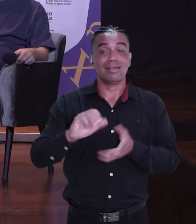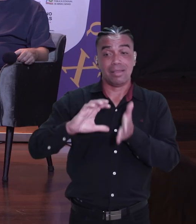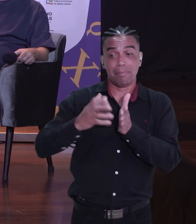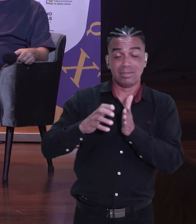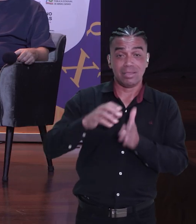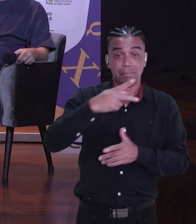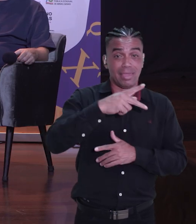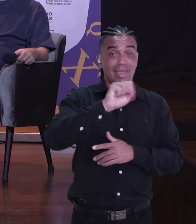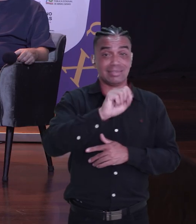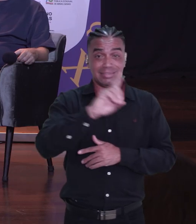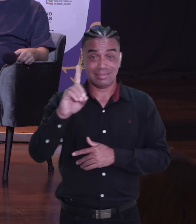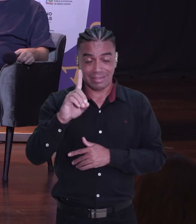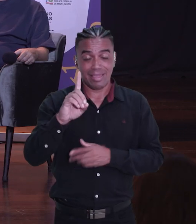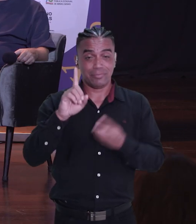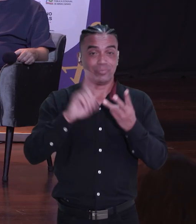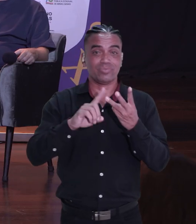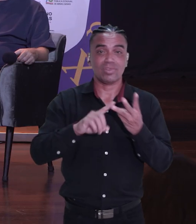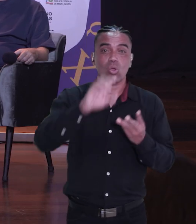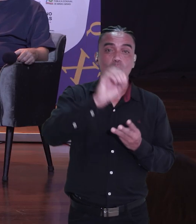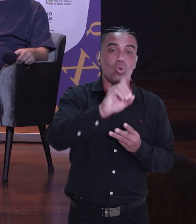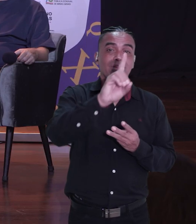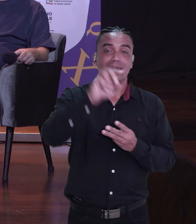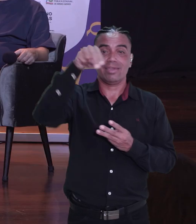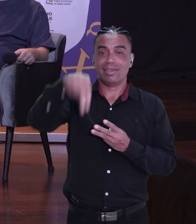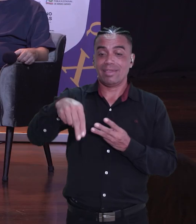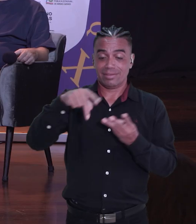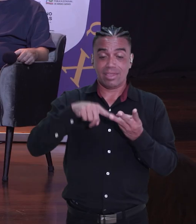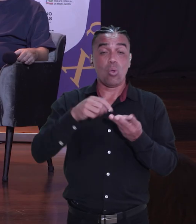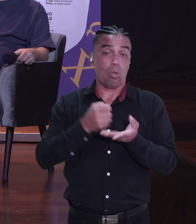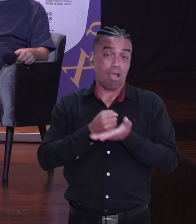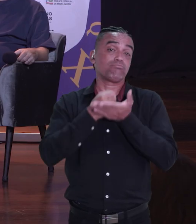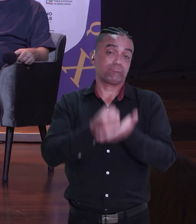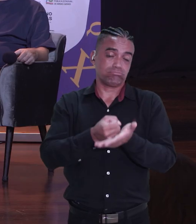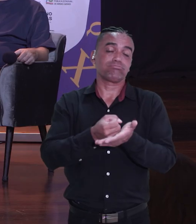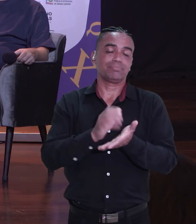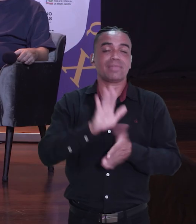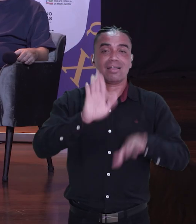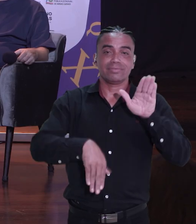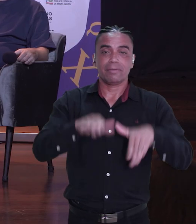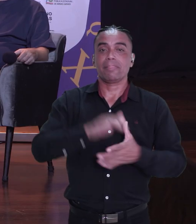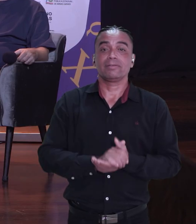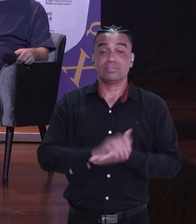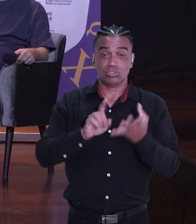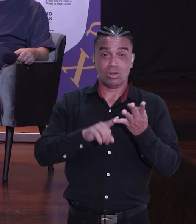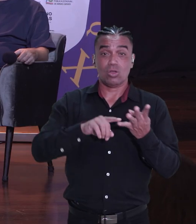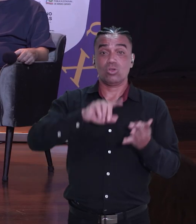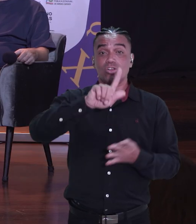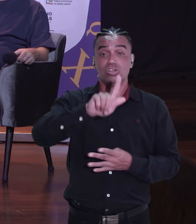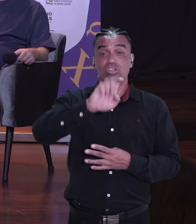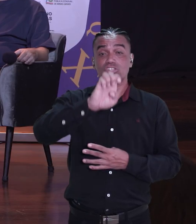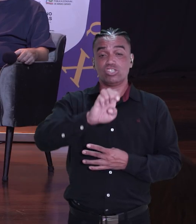um jornal do Partido da Situação, que era o PSD, tinha um jornal da UDN, que era onde eu colaborava de vez em quando, tinha um